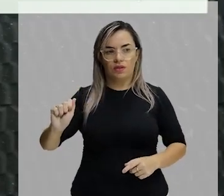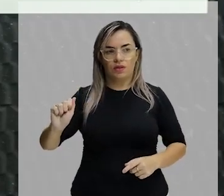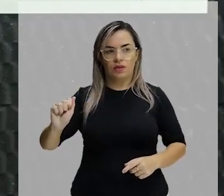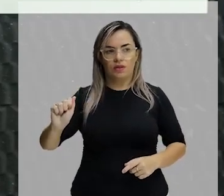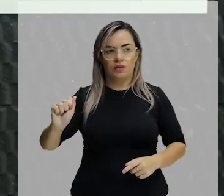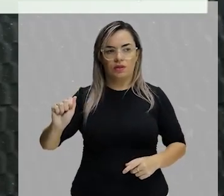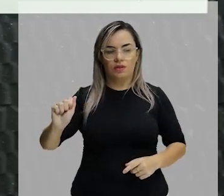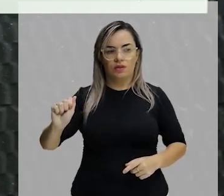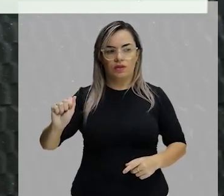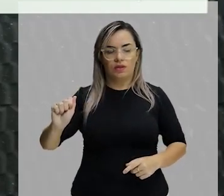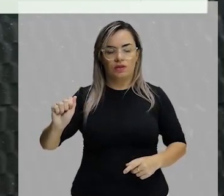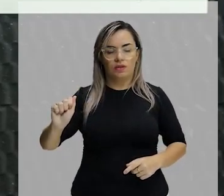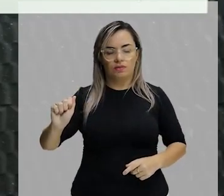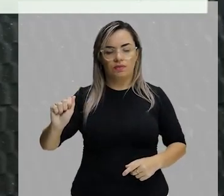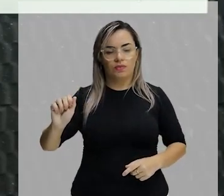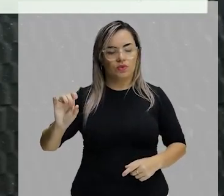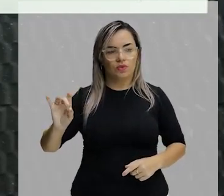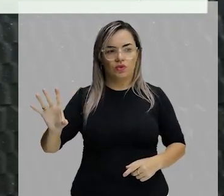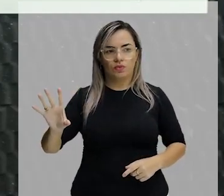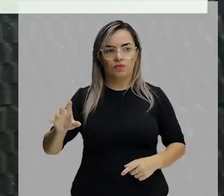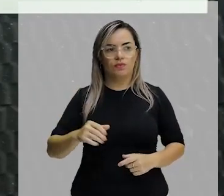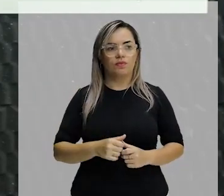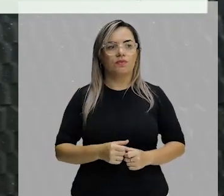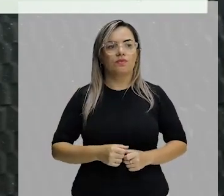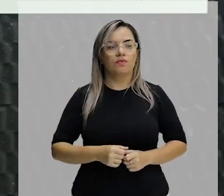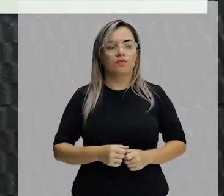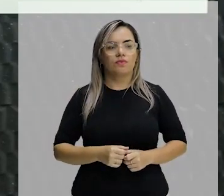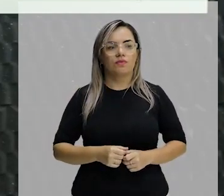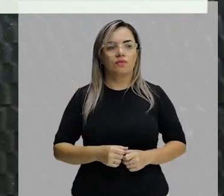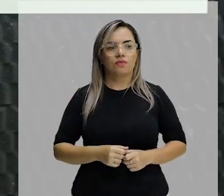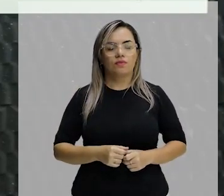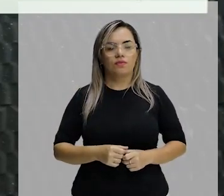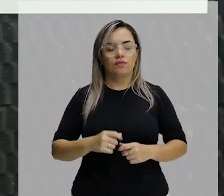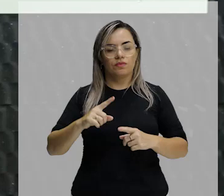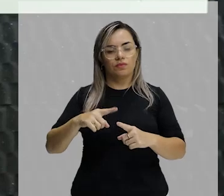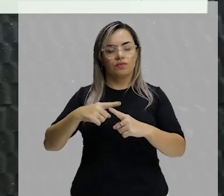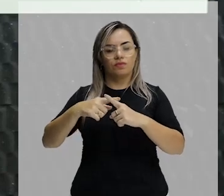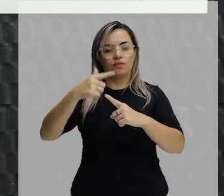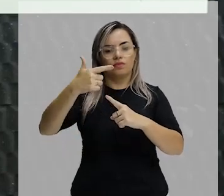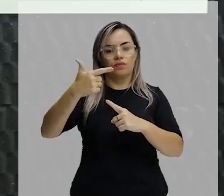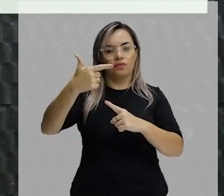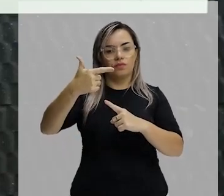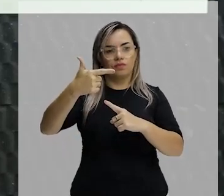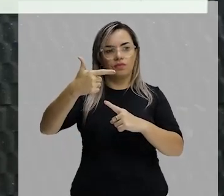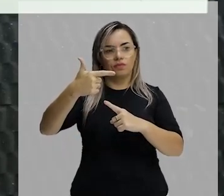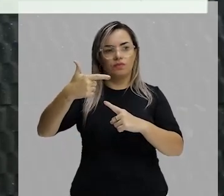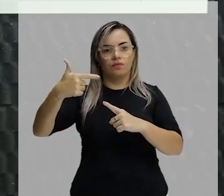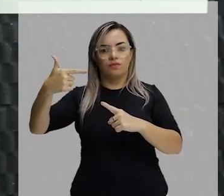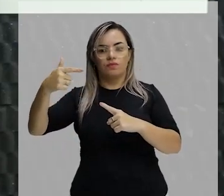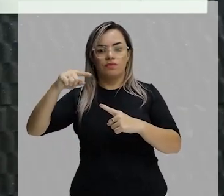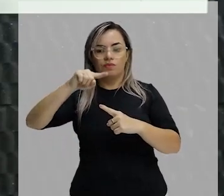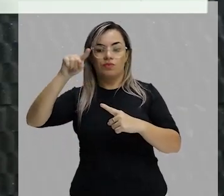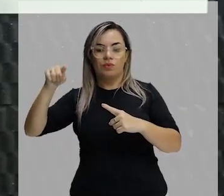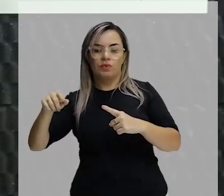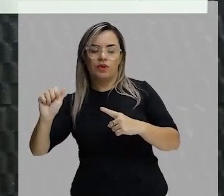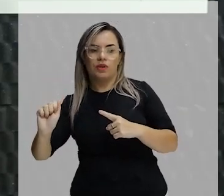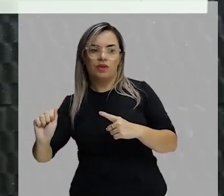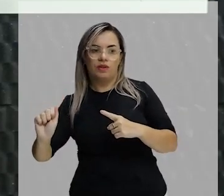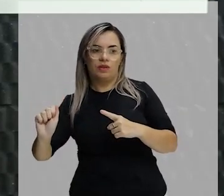A, desculpem. A ao quadrado vezes A. Se tu multiplicar o quadrado por A, você vai ter que o volume do